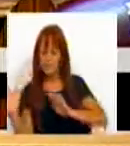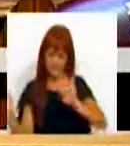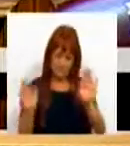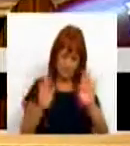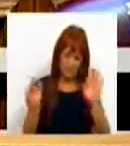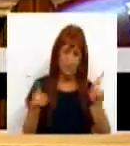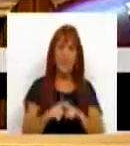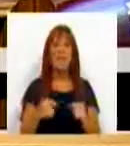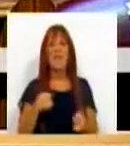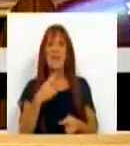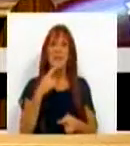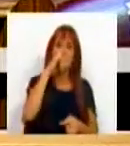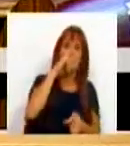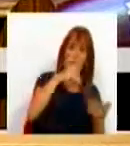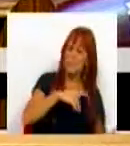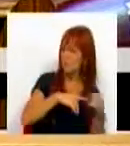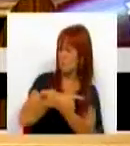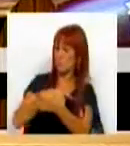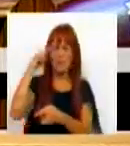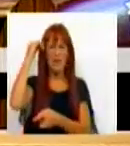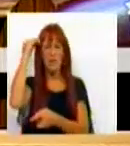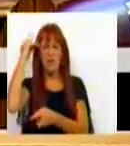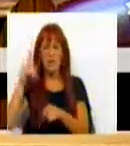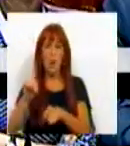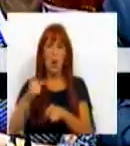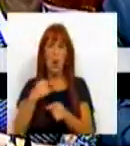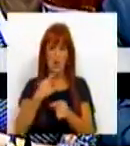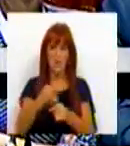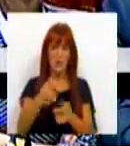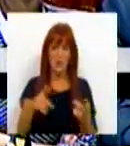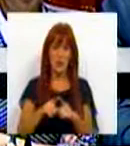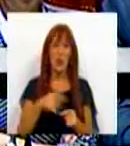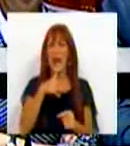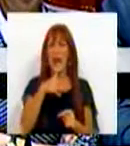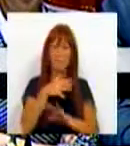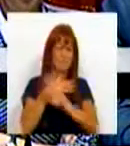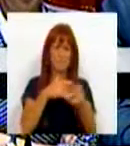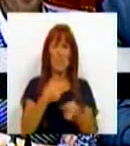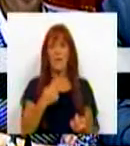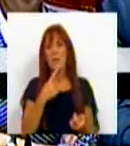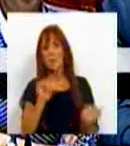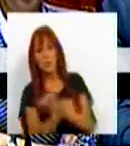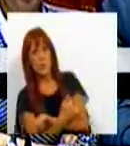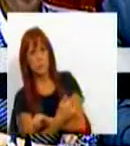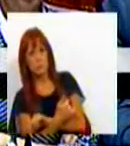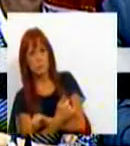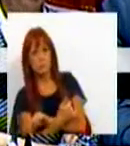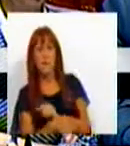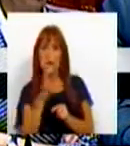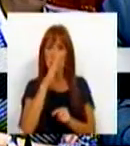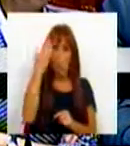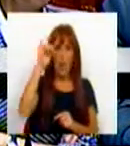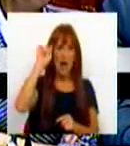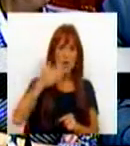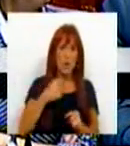consoante cada número, vai desmentindo a ficção com a qual constroem o argumento, vão mudando de argumento. Se acham que o